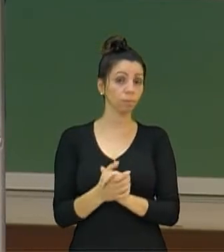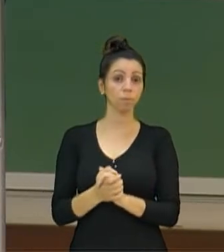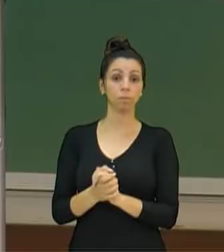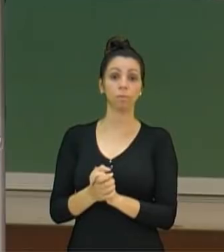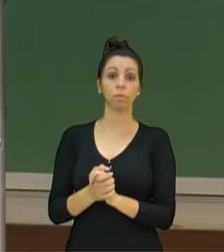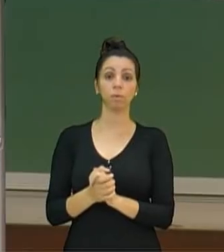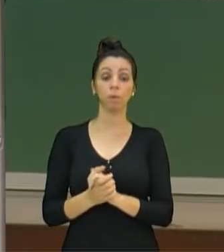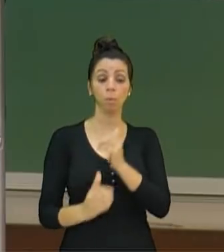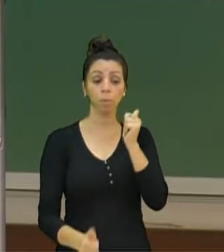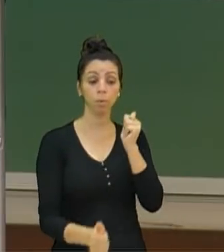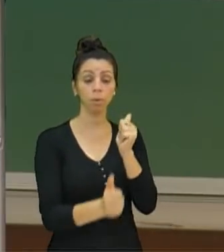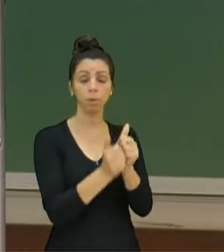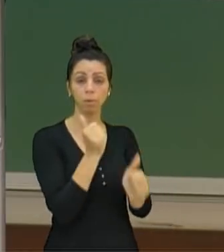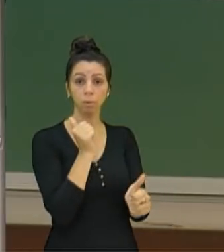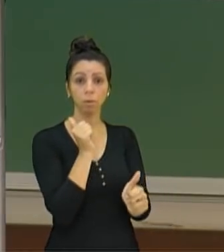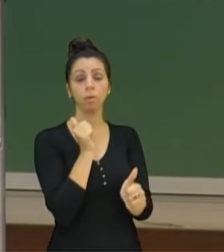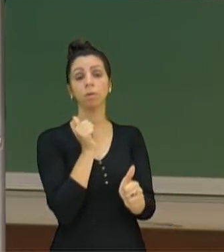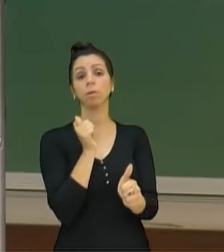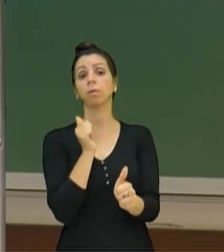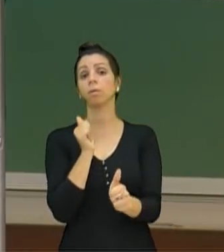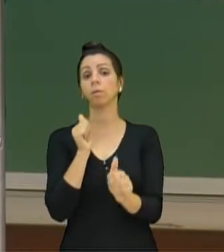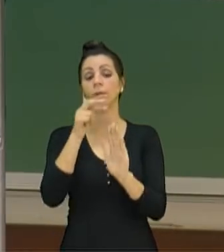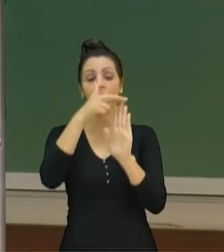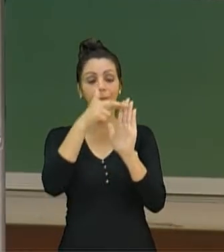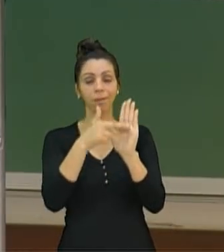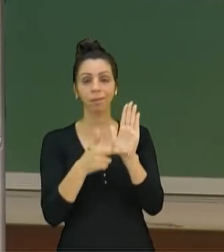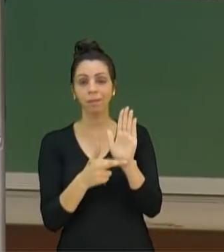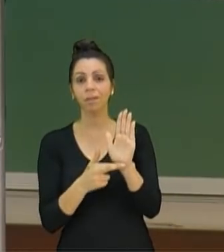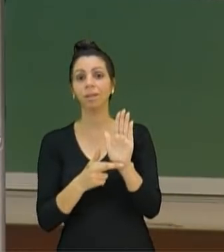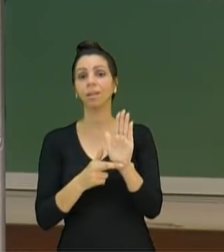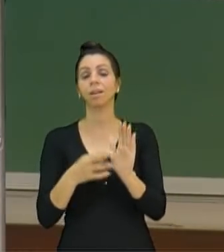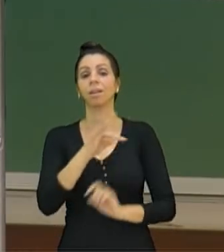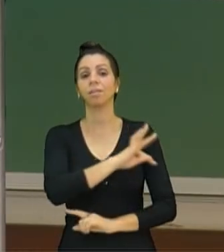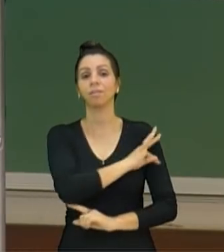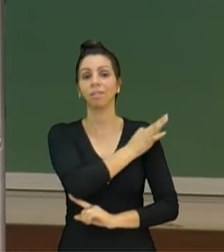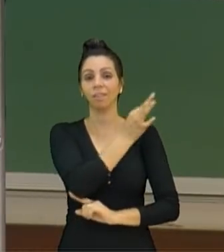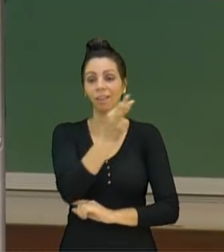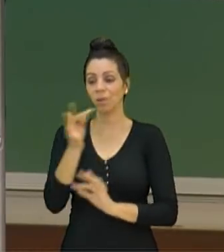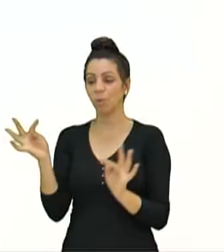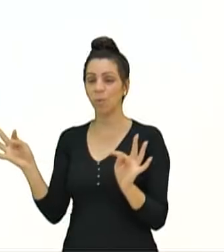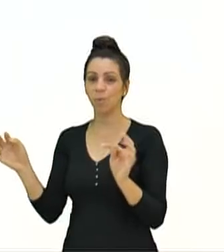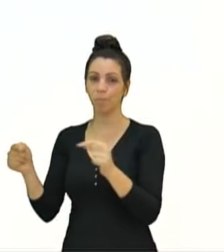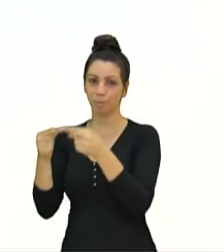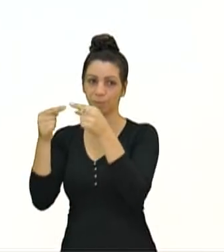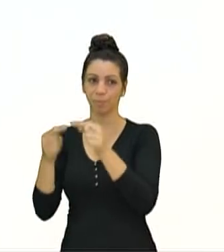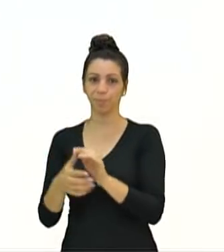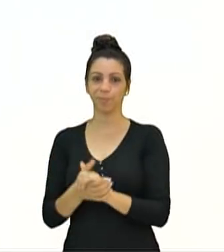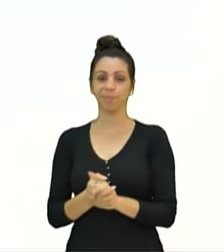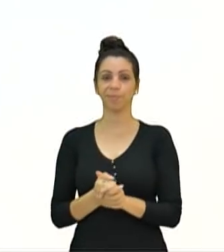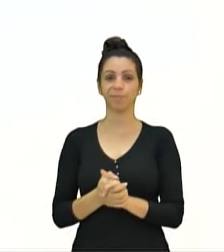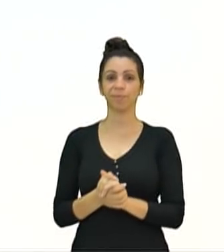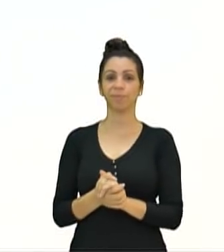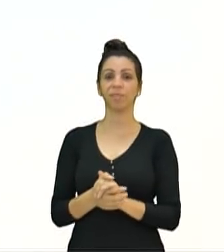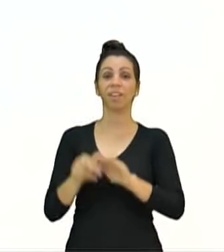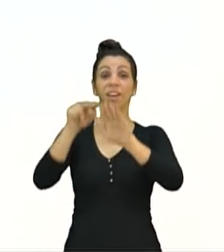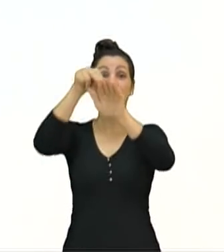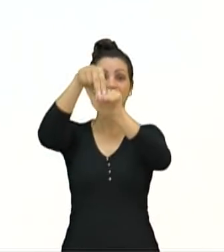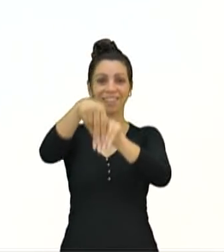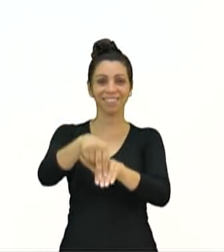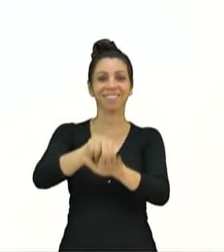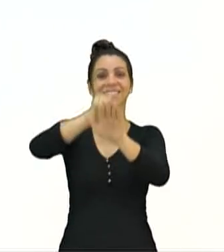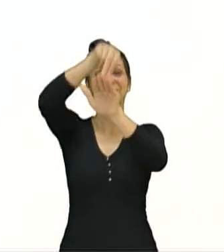esporte dessa lista de técnico-combinatórios, que são os